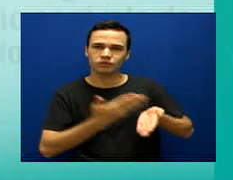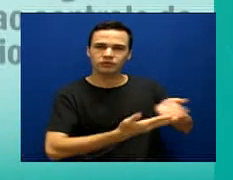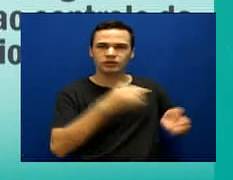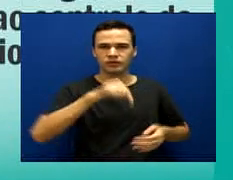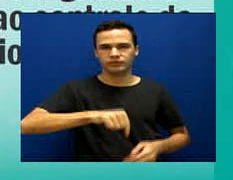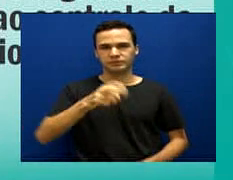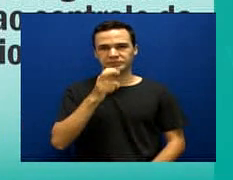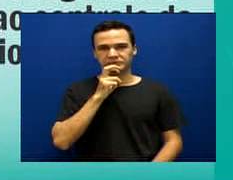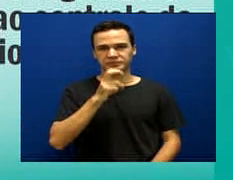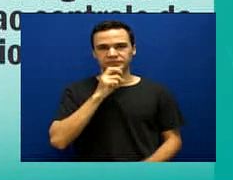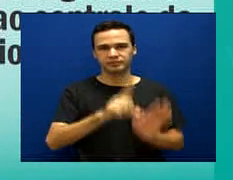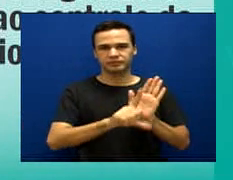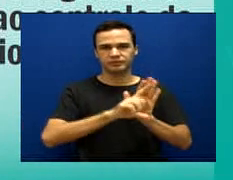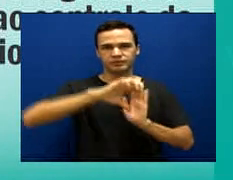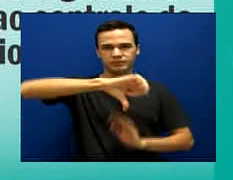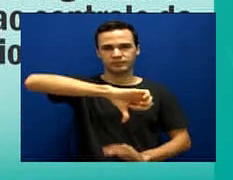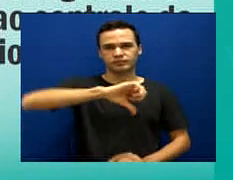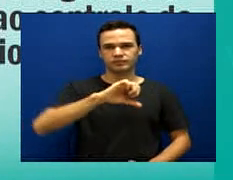Sorocaba. Lei